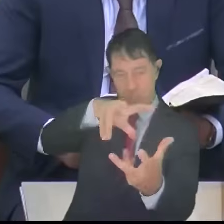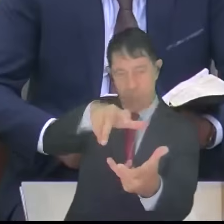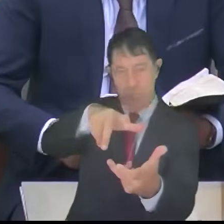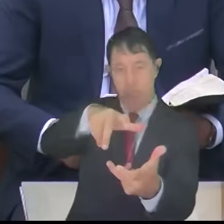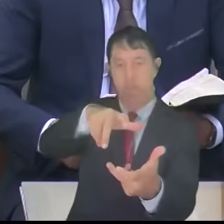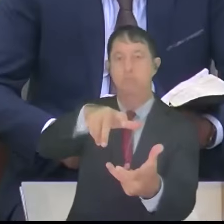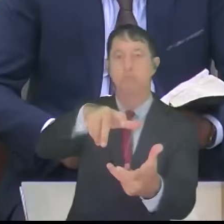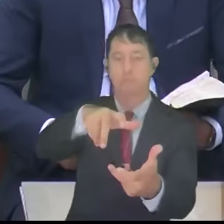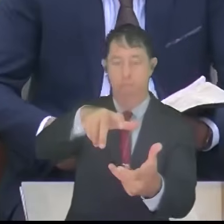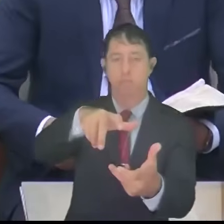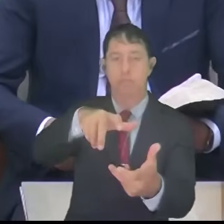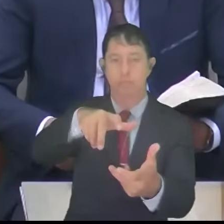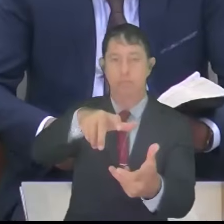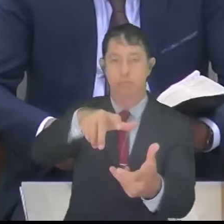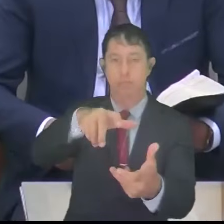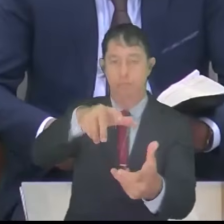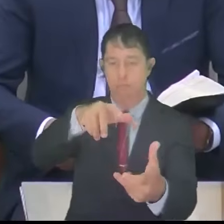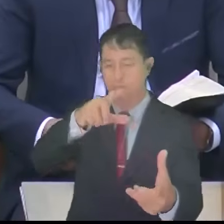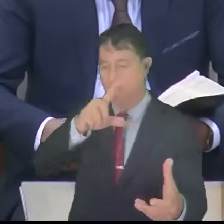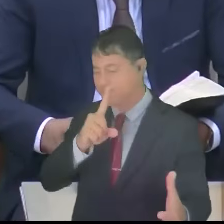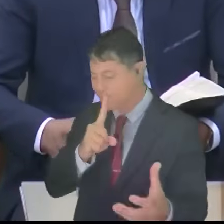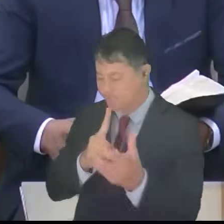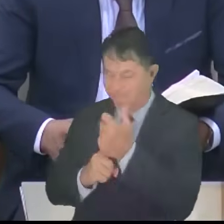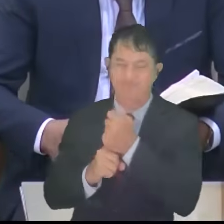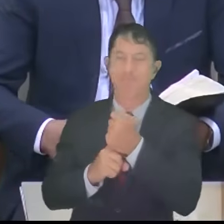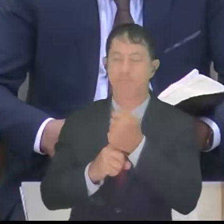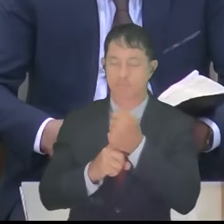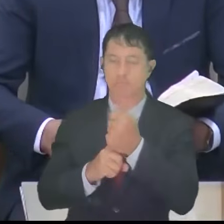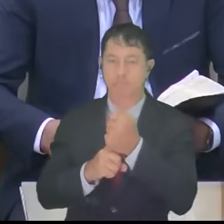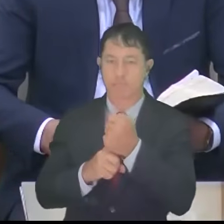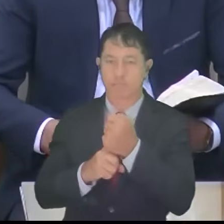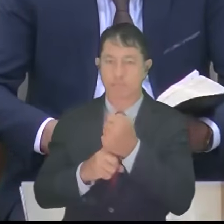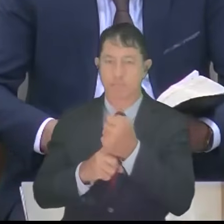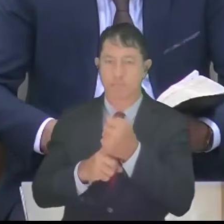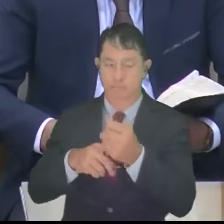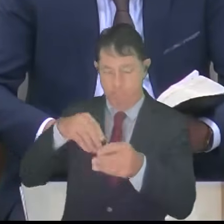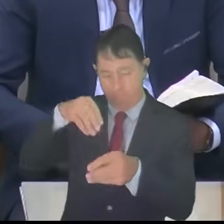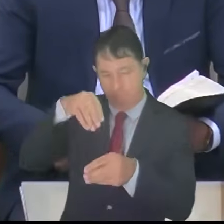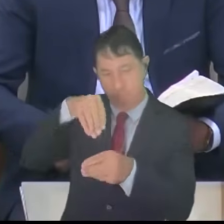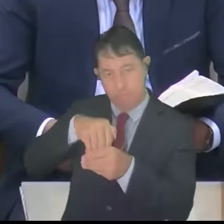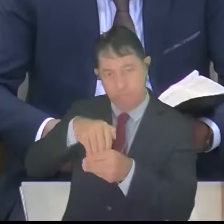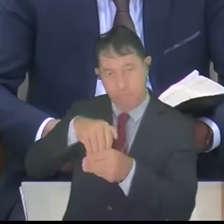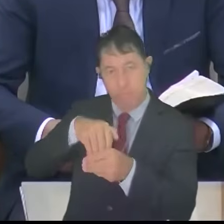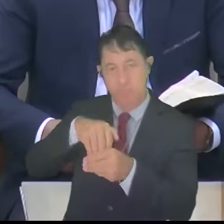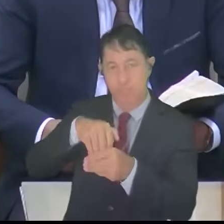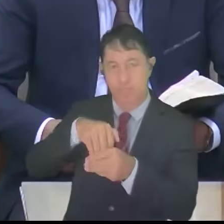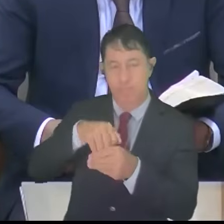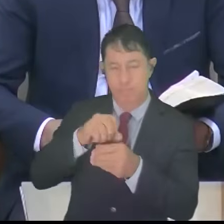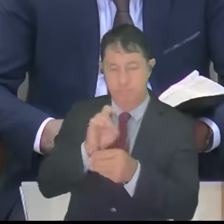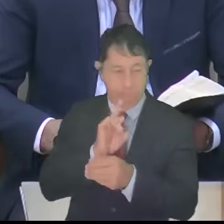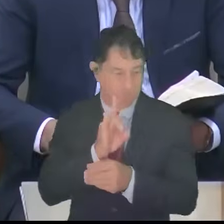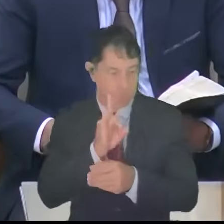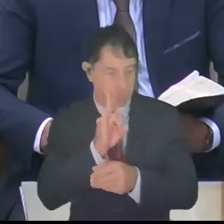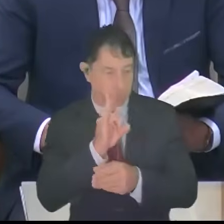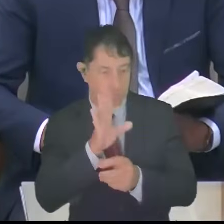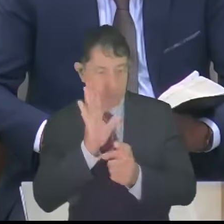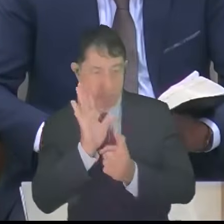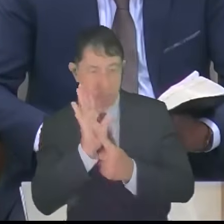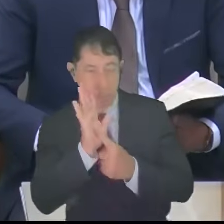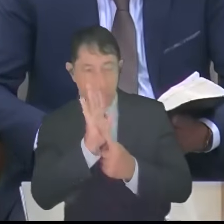que ocultaste estas coisas aos sábios e instruídos, e